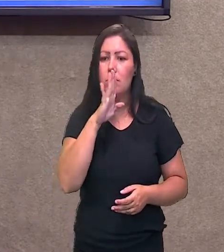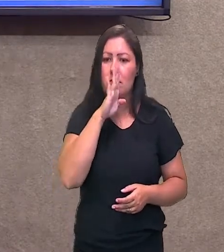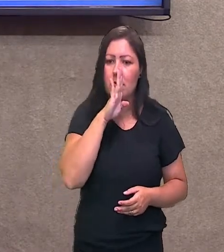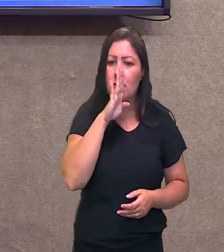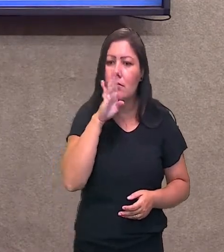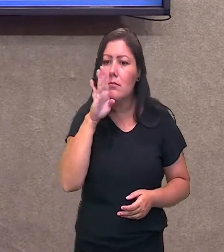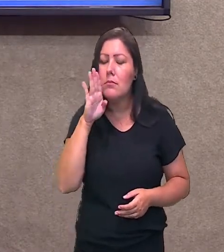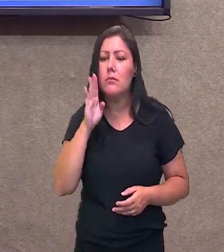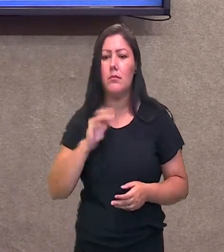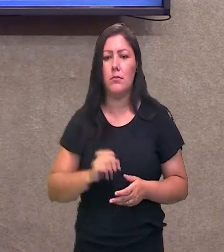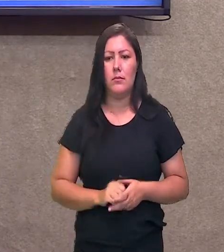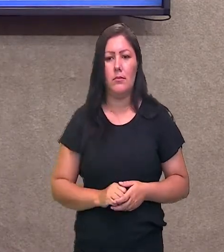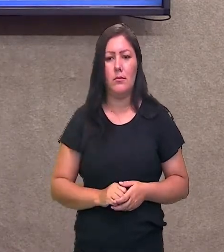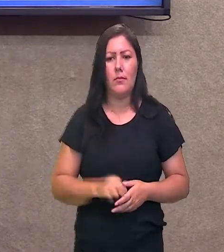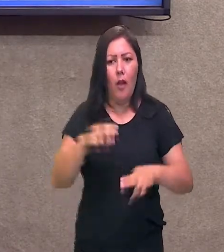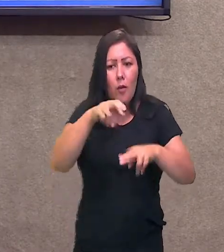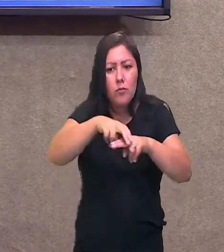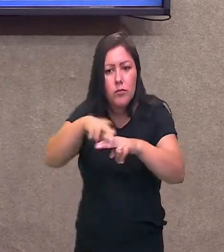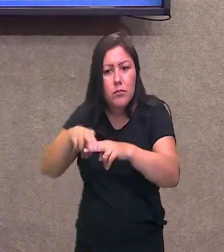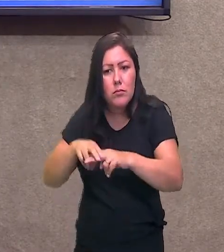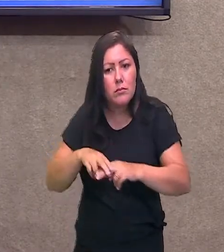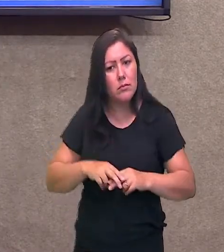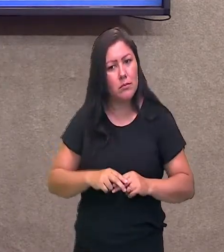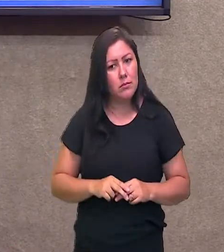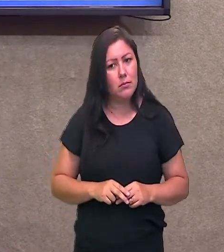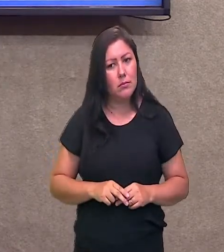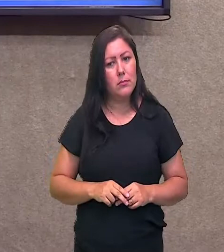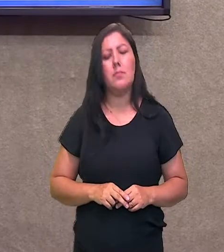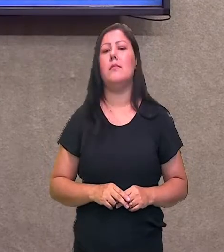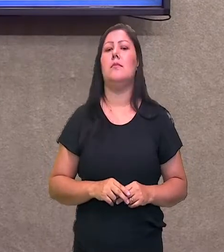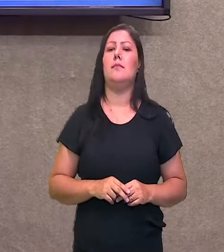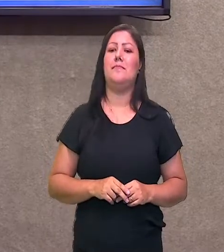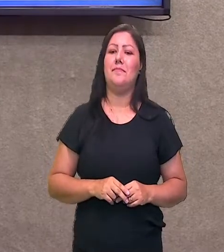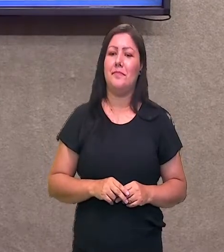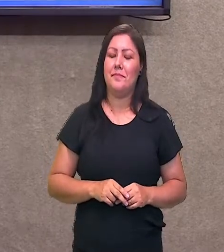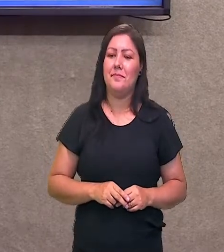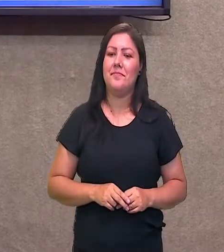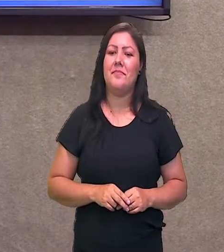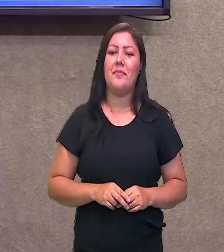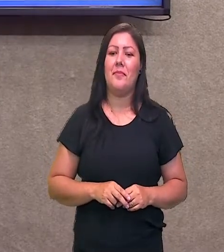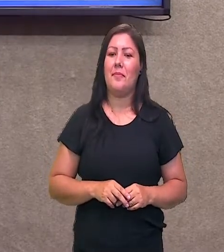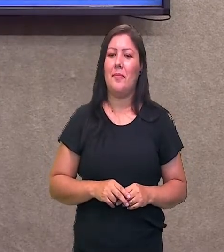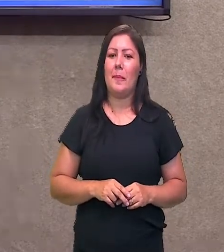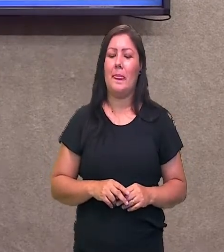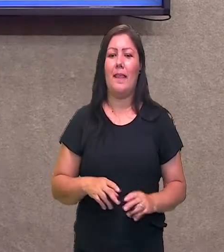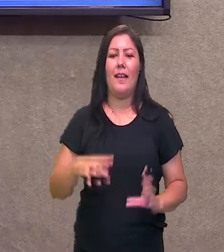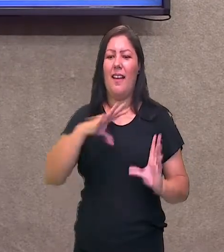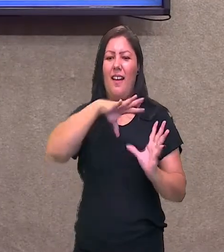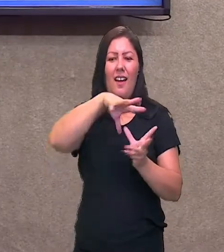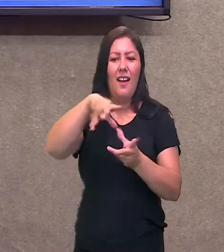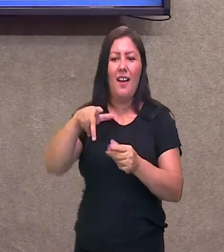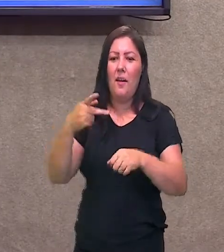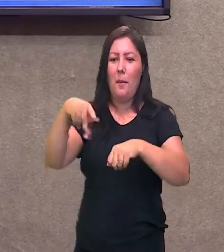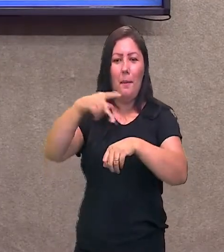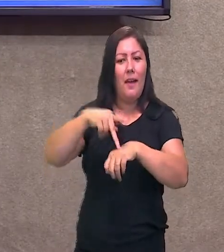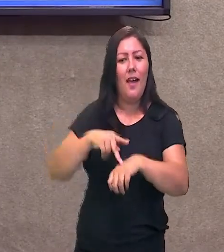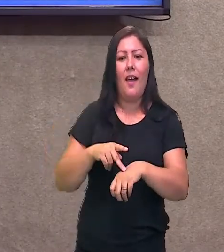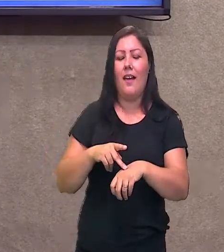Ok? Ah, Iriane, então não é só um aluno que apronta? Não, todo mundo. Somos seres